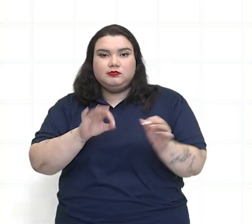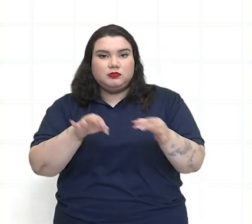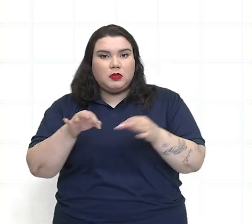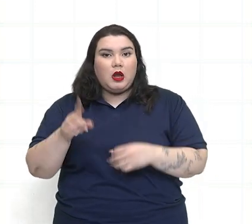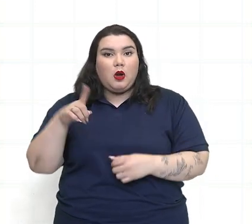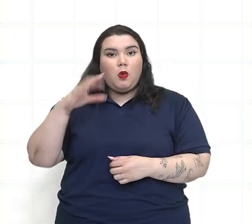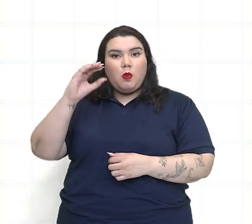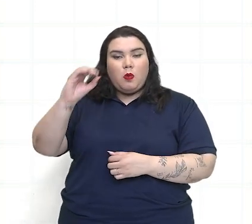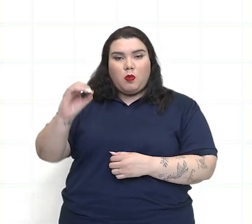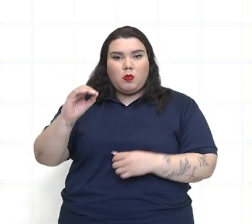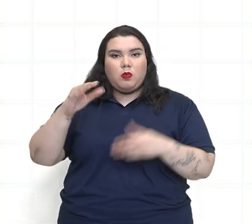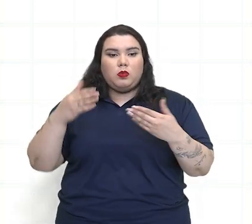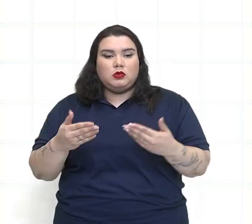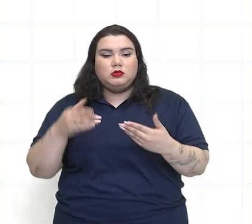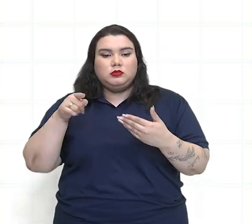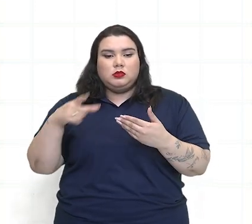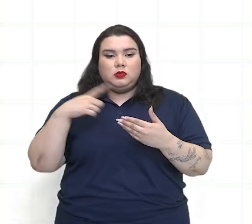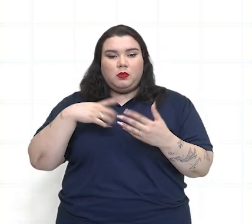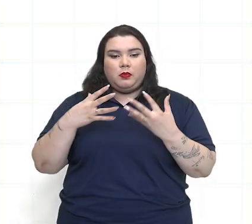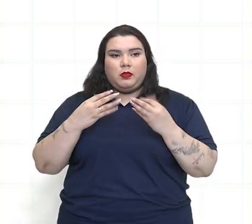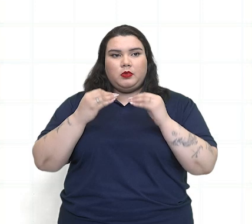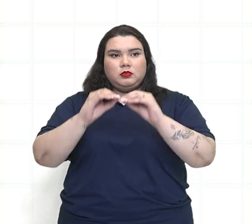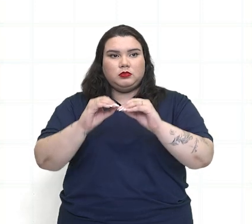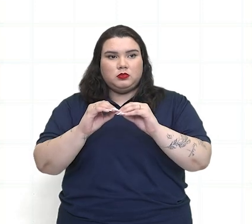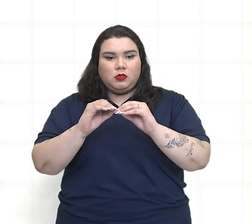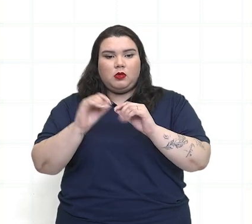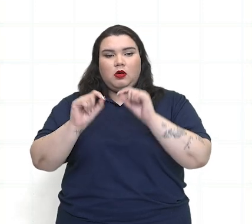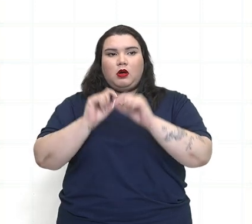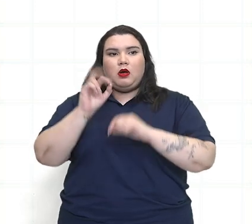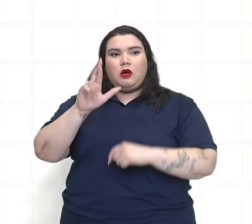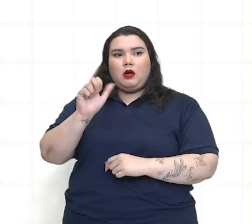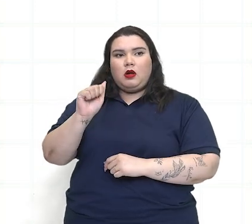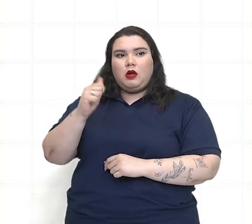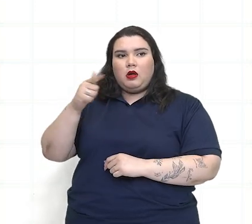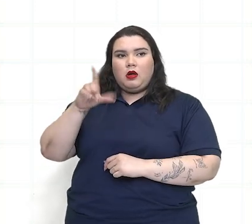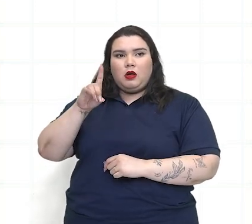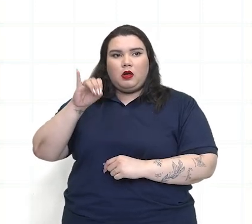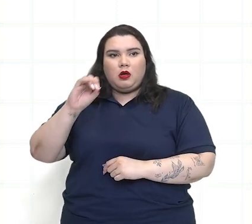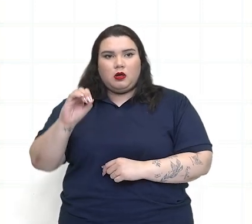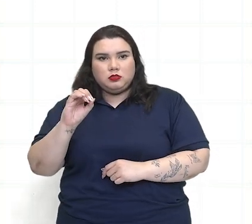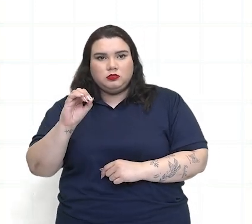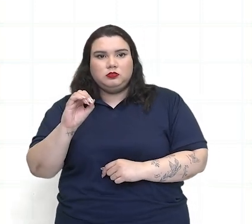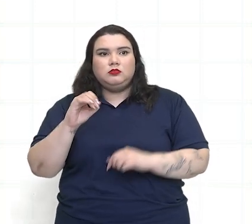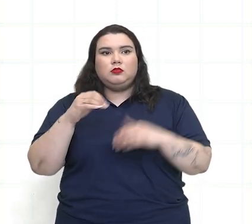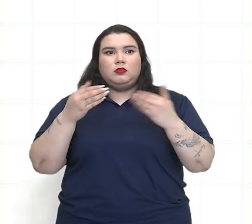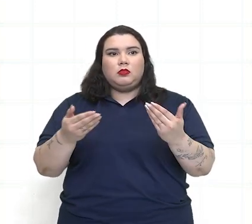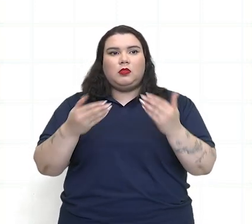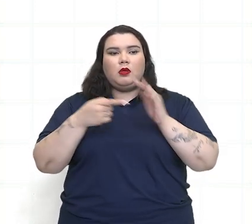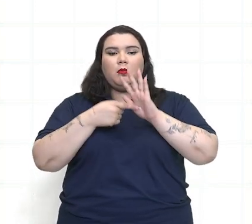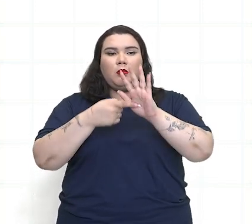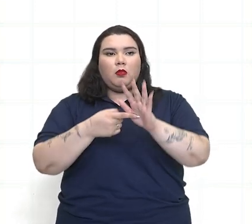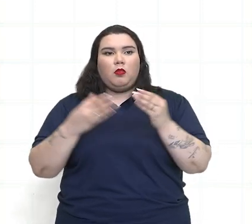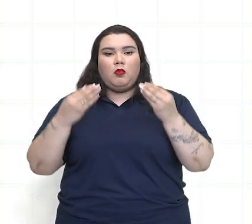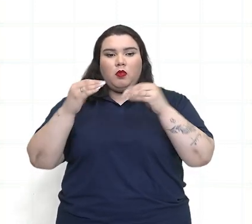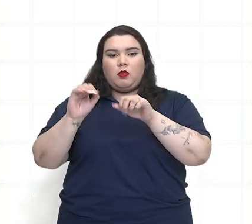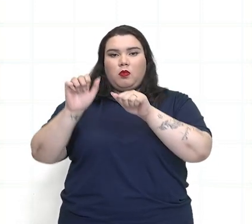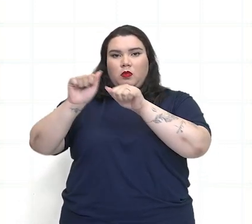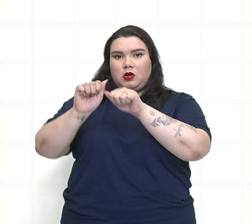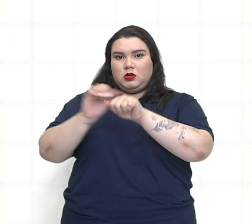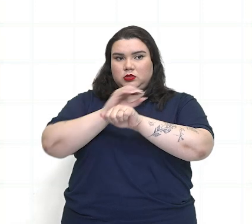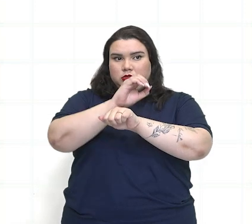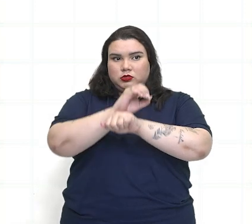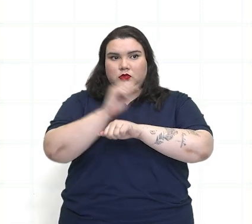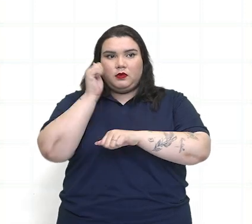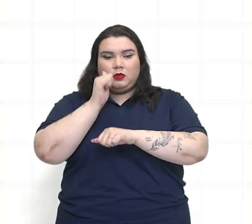frente do substantivo rádio, do aparelho rádio. Mas quando eu coloco o artigo feminino, eu